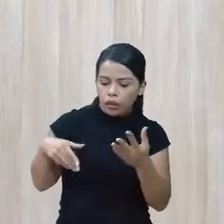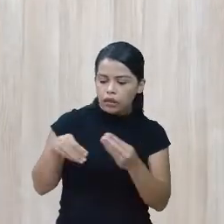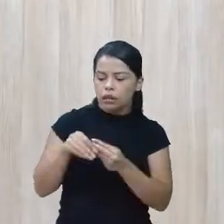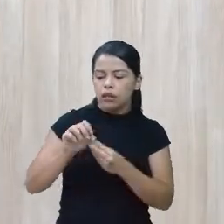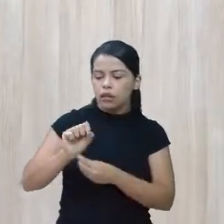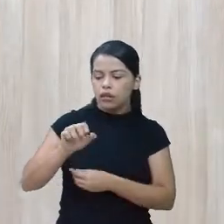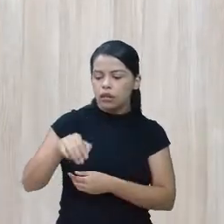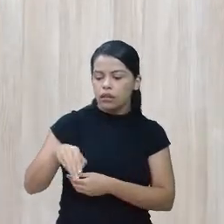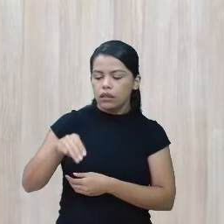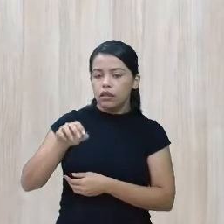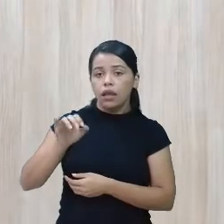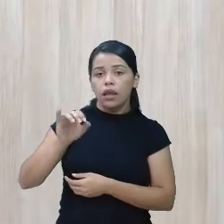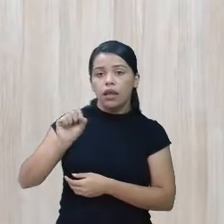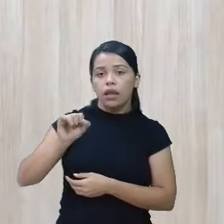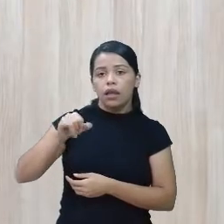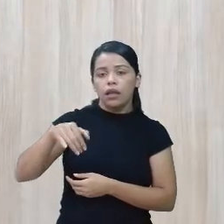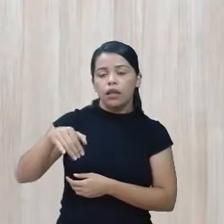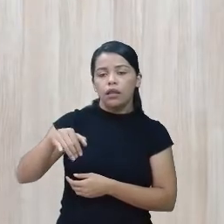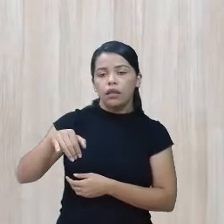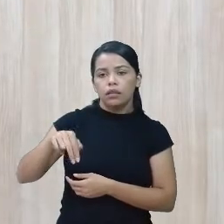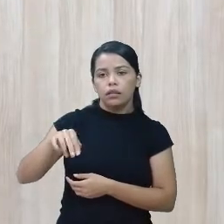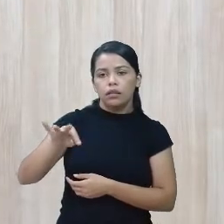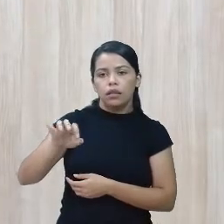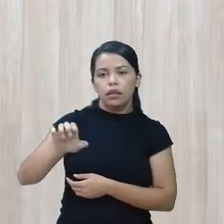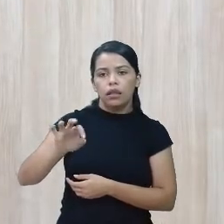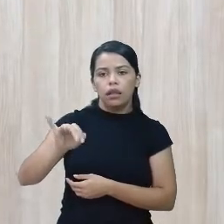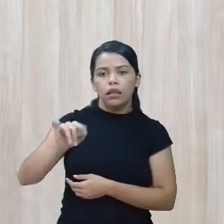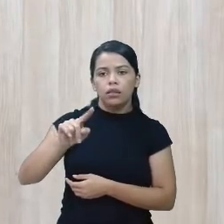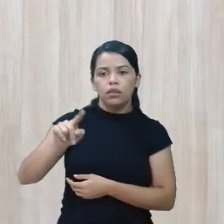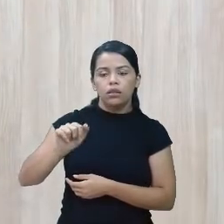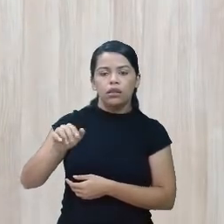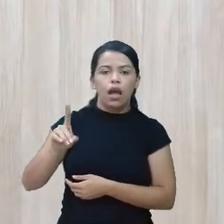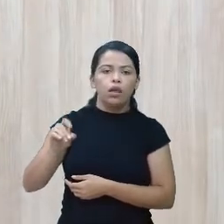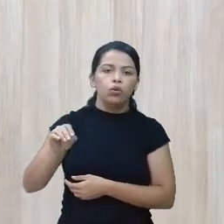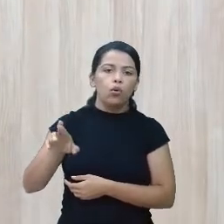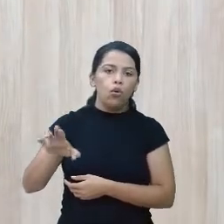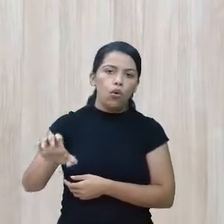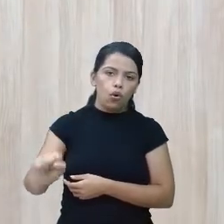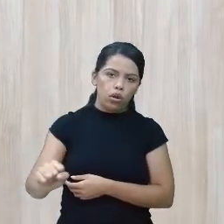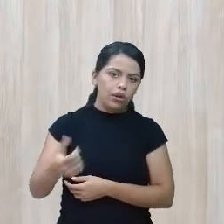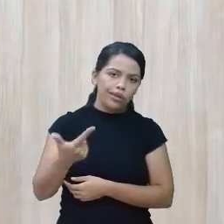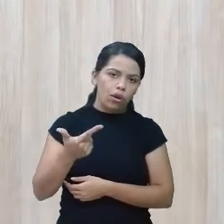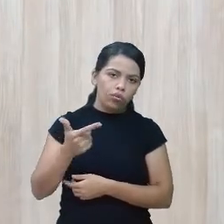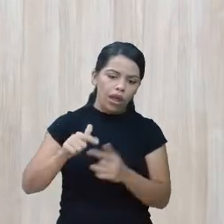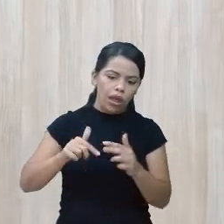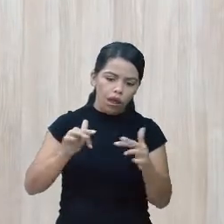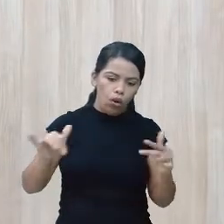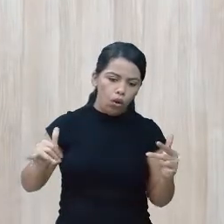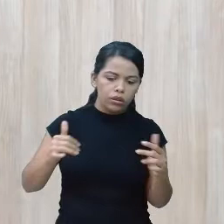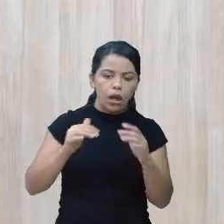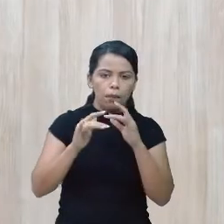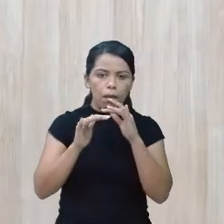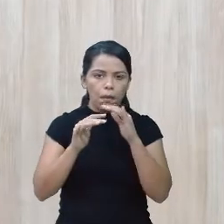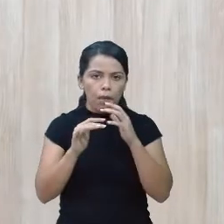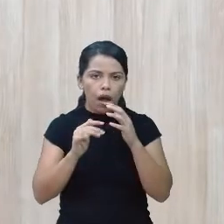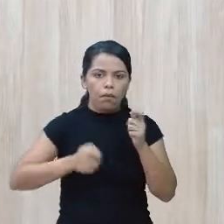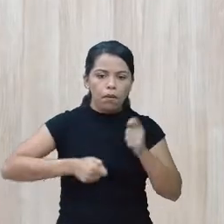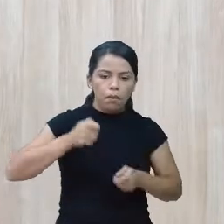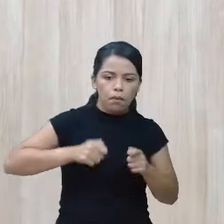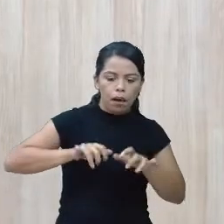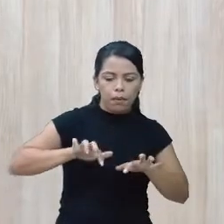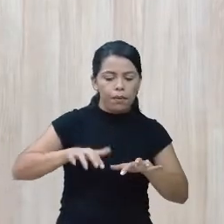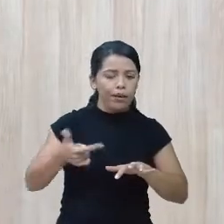sintetizadores eletrônicos. Muitas vezes nem são utilizados instrumentos musicais, apenas sintetizadores. Porque criam esses efeitos